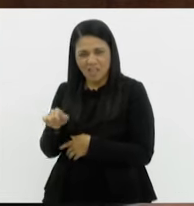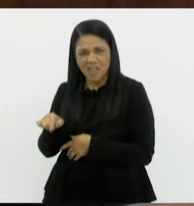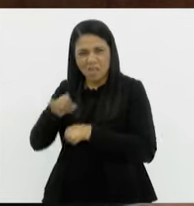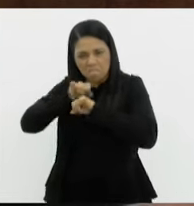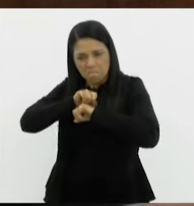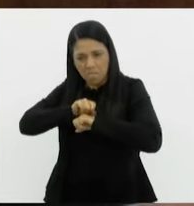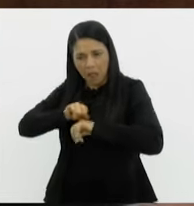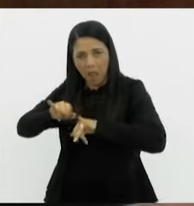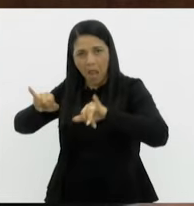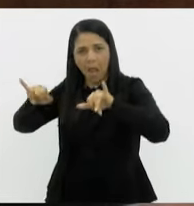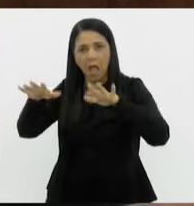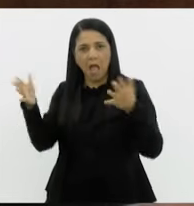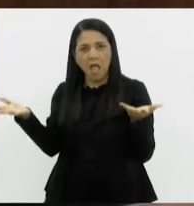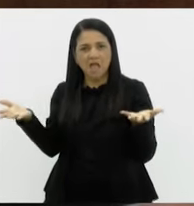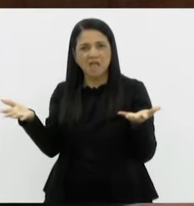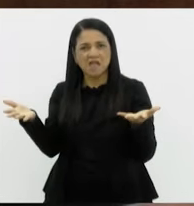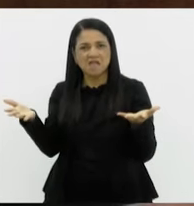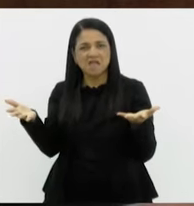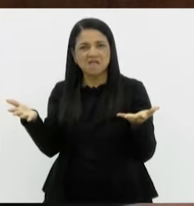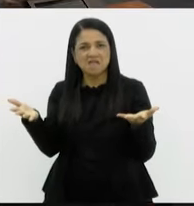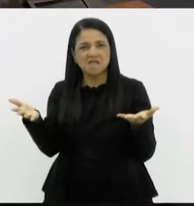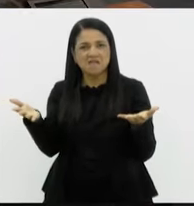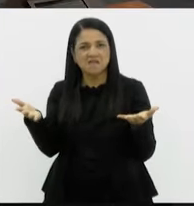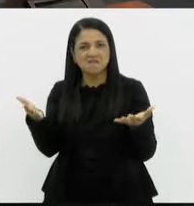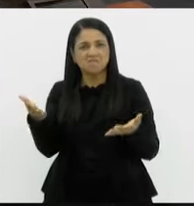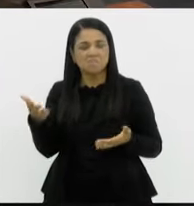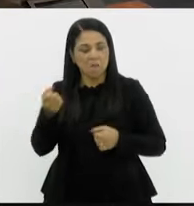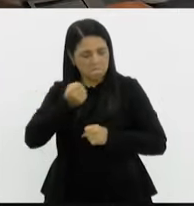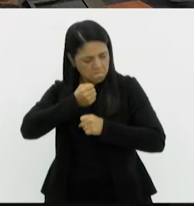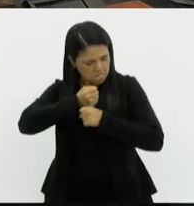A minha nota de repúdio ao desgoverno Lula.